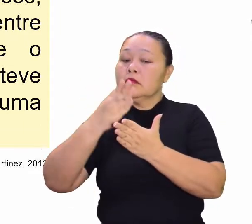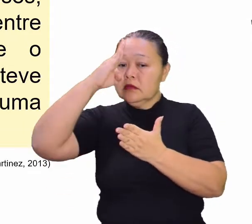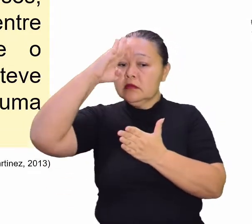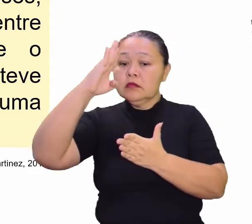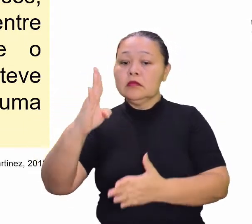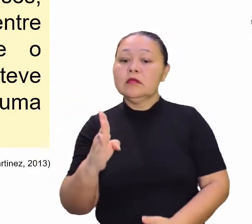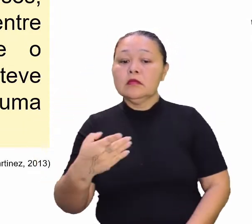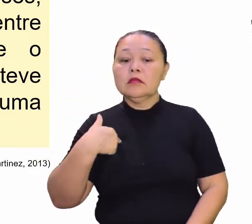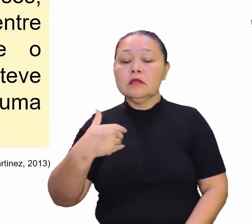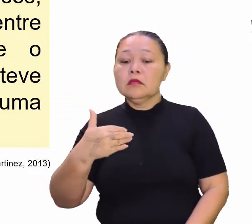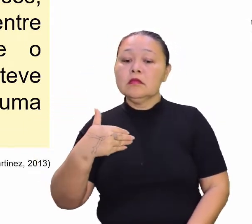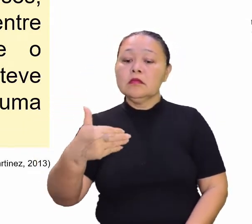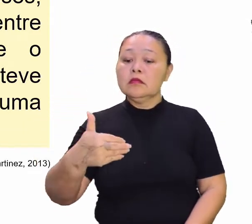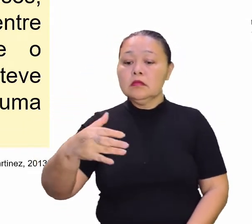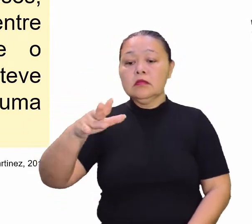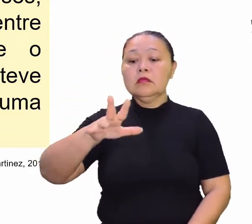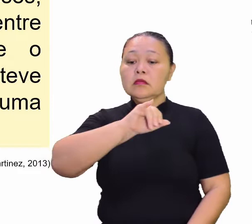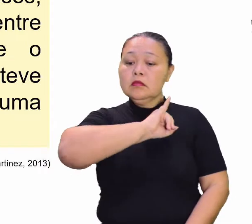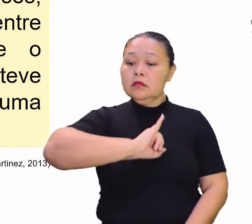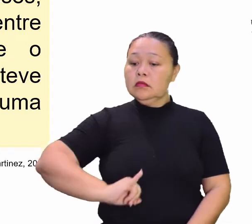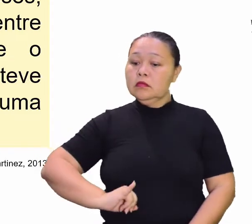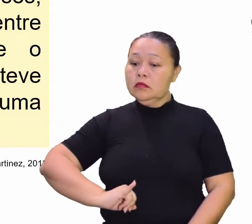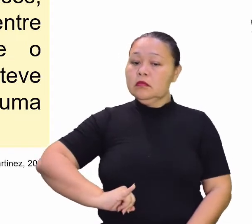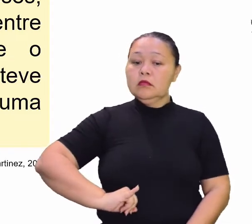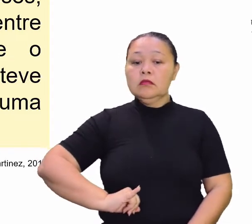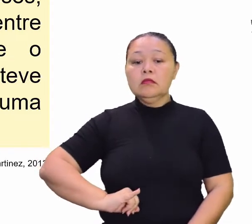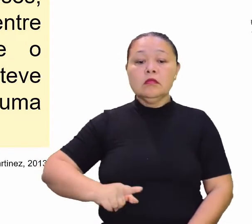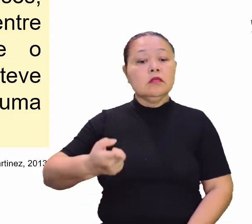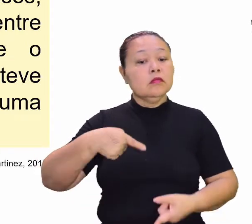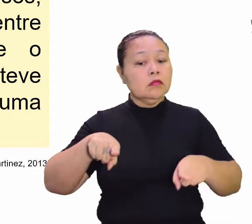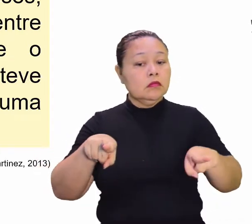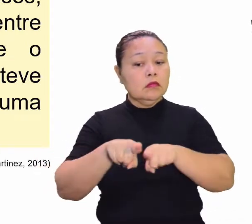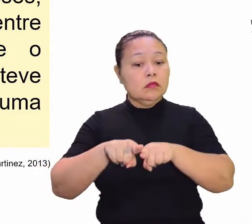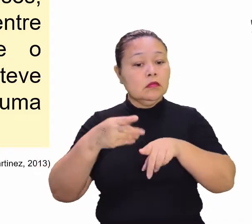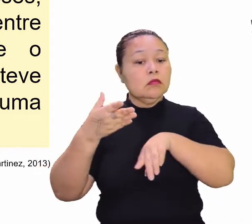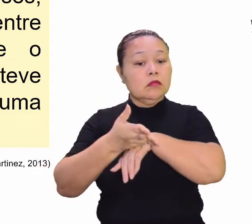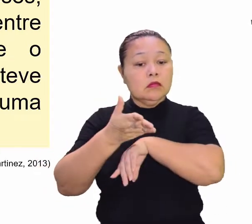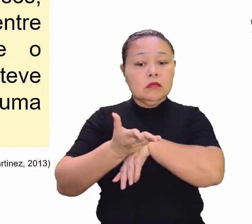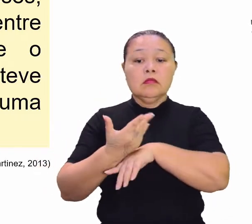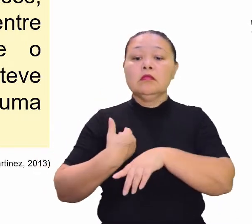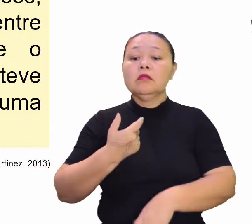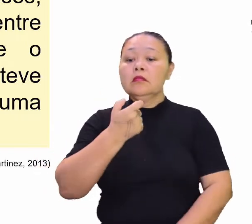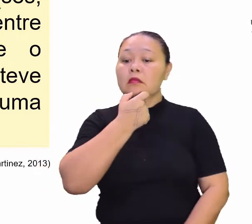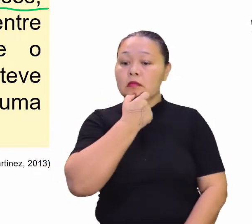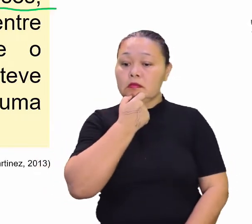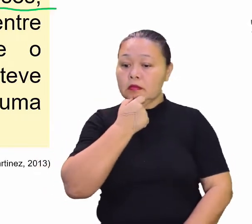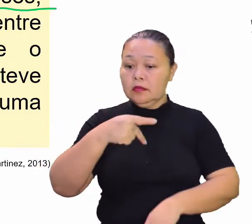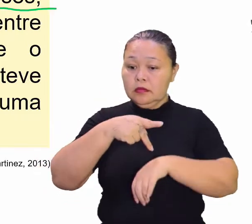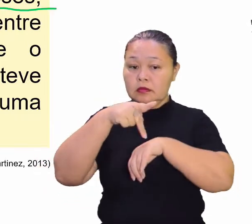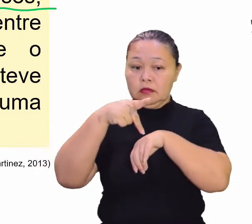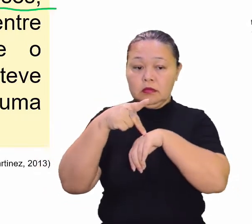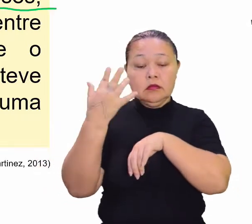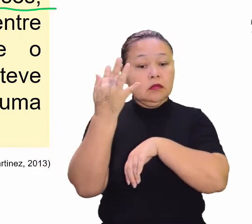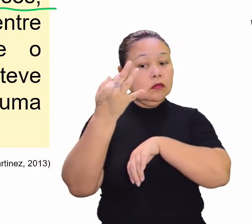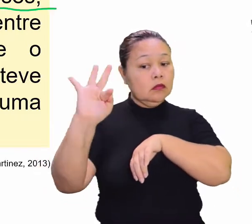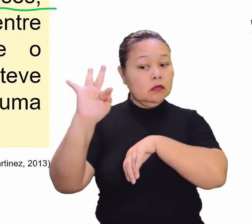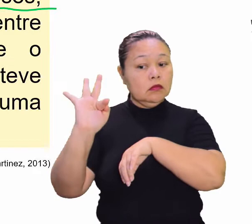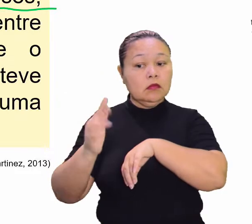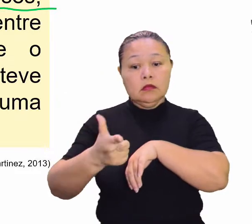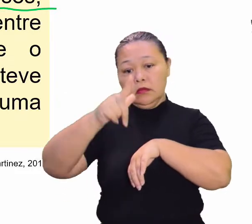principalmente lá a partir do imperialismo, contando também com a participação dos ingleses,